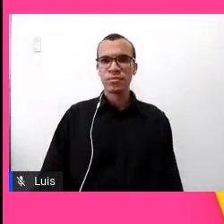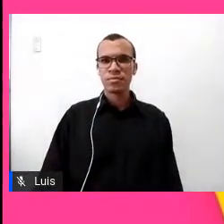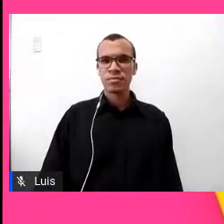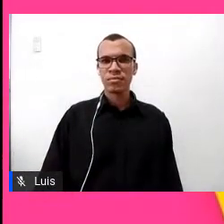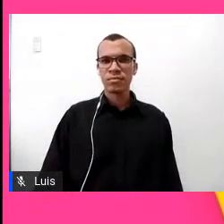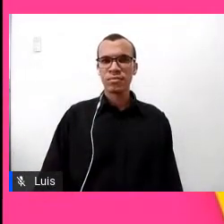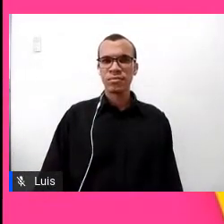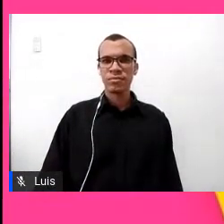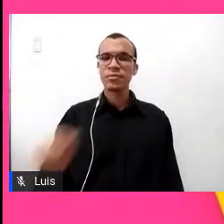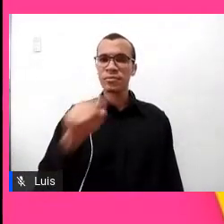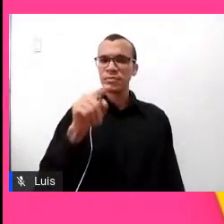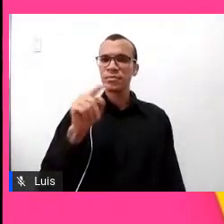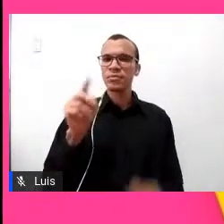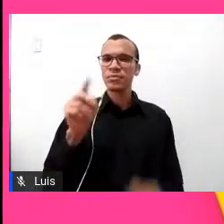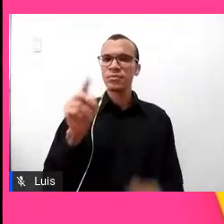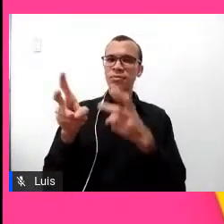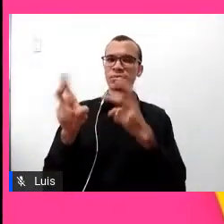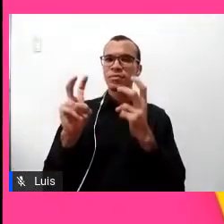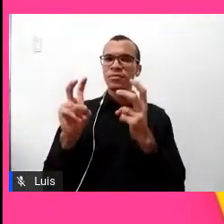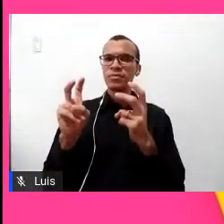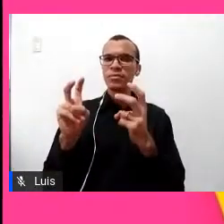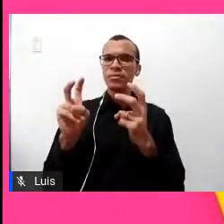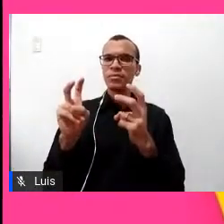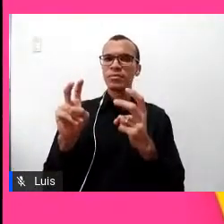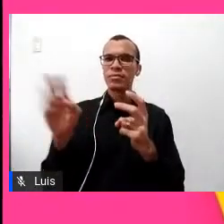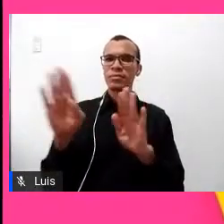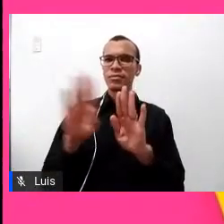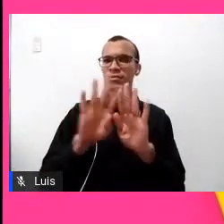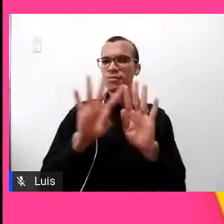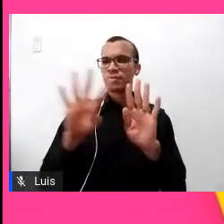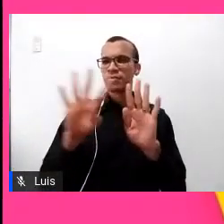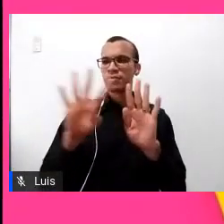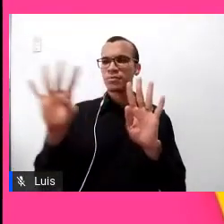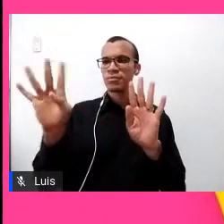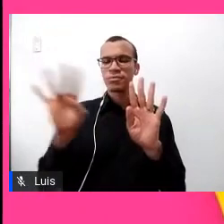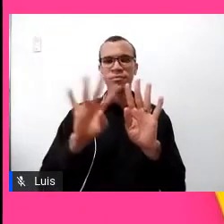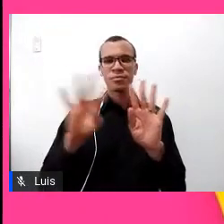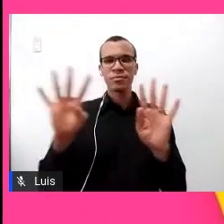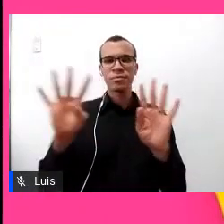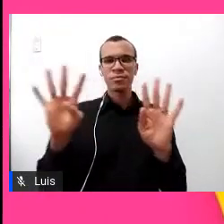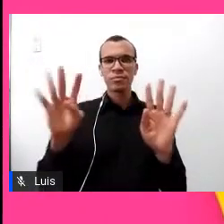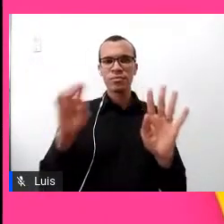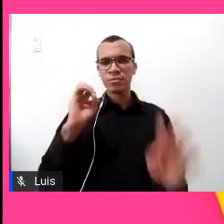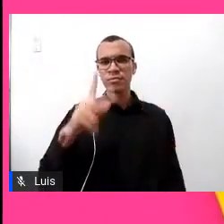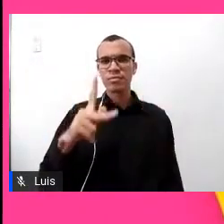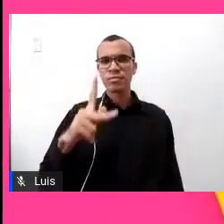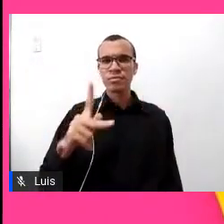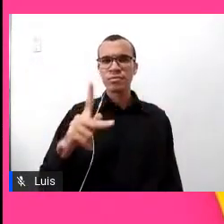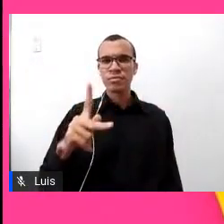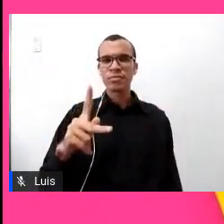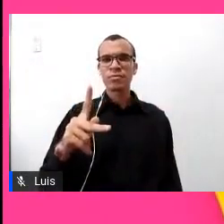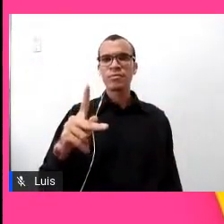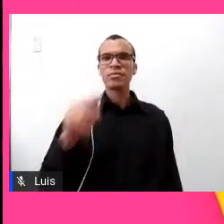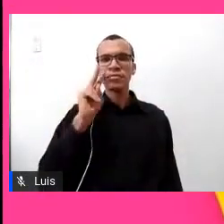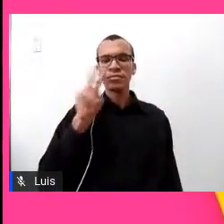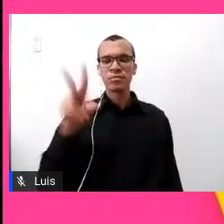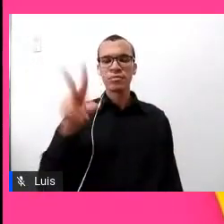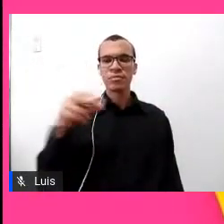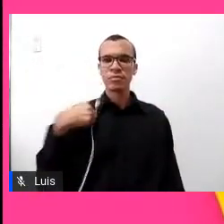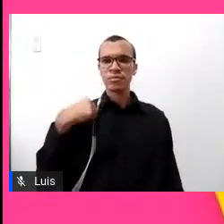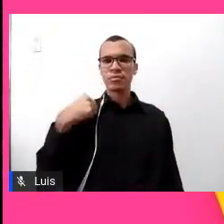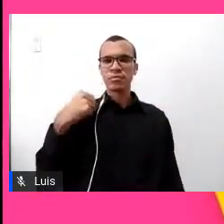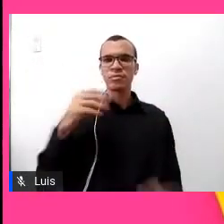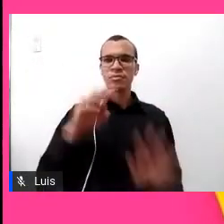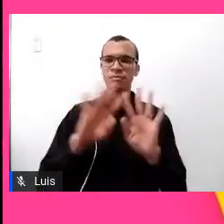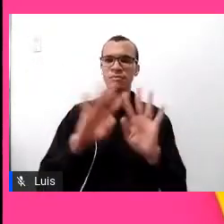você percebe a cortina, ok? Então, você vê uma cortina. E eu